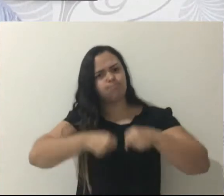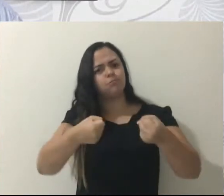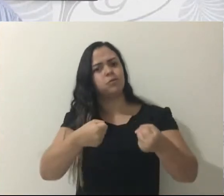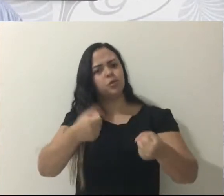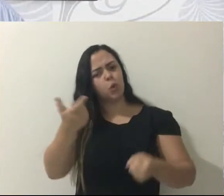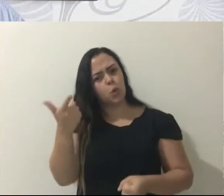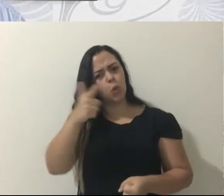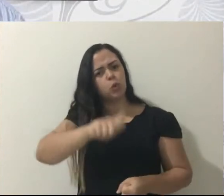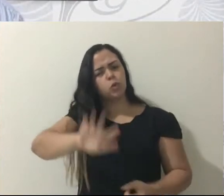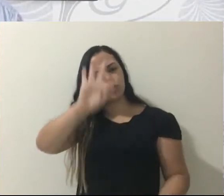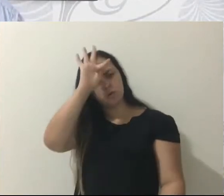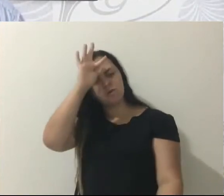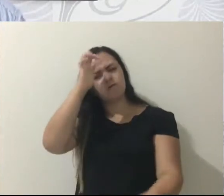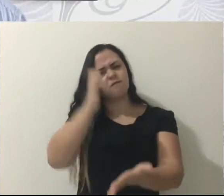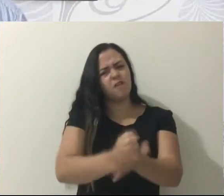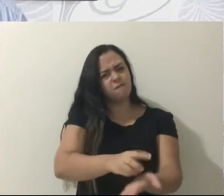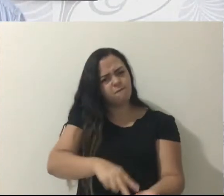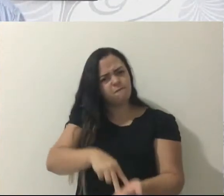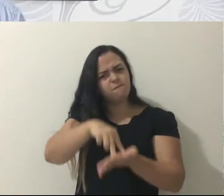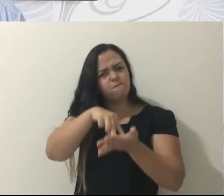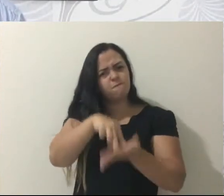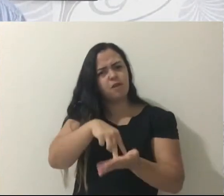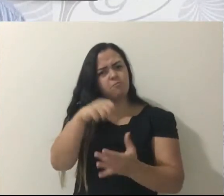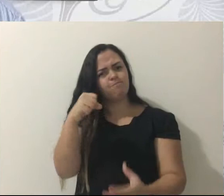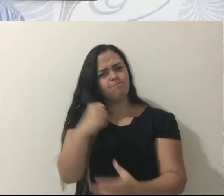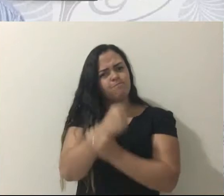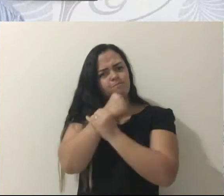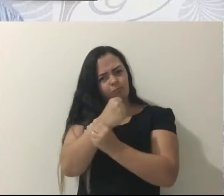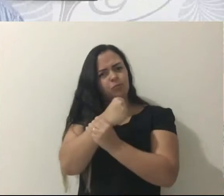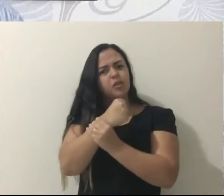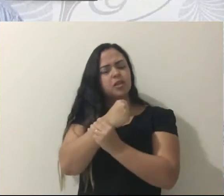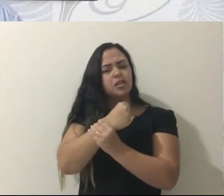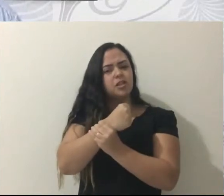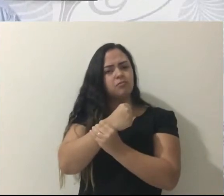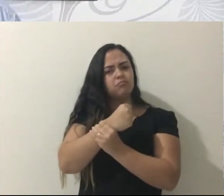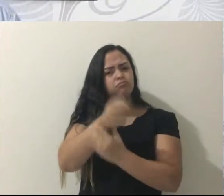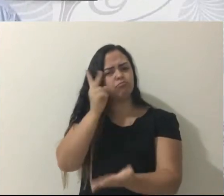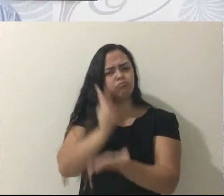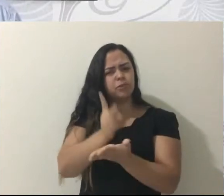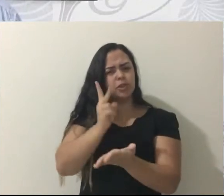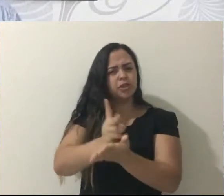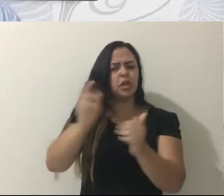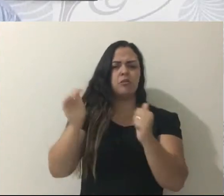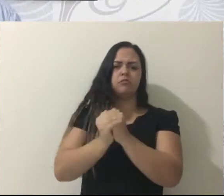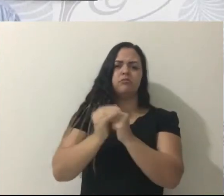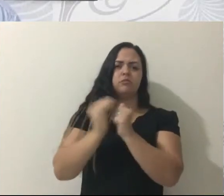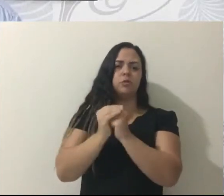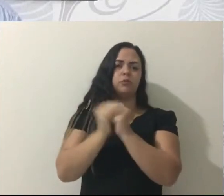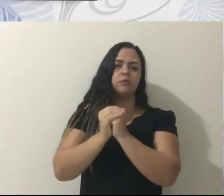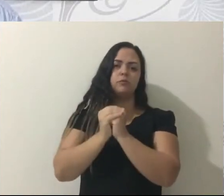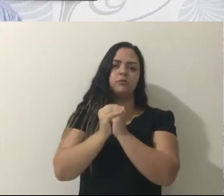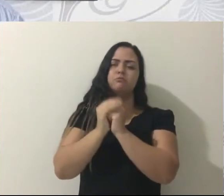a continuar com a sua fé firme e constantemente em